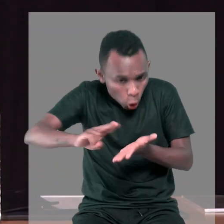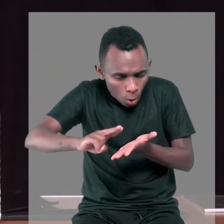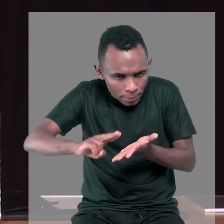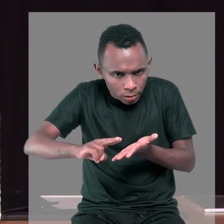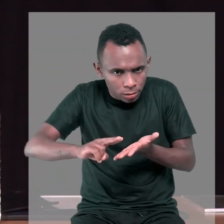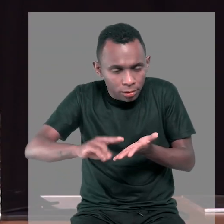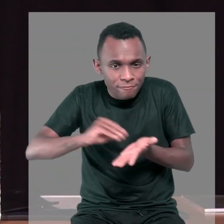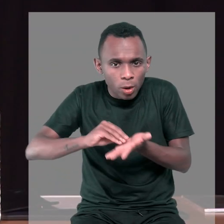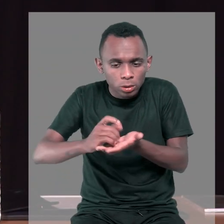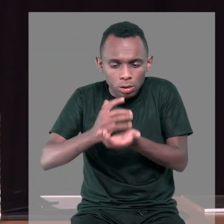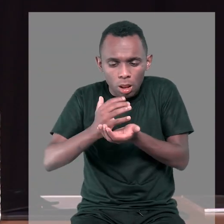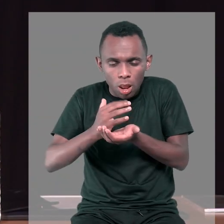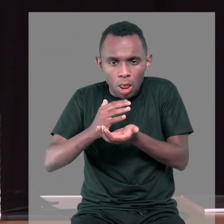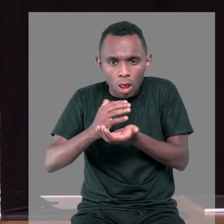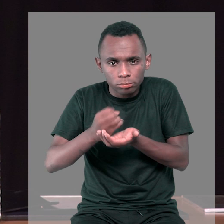predisposição a